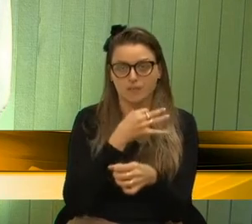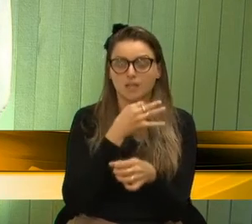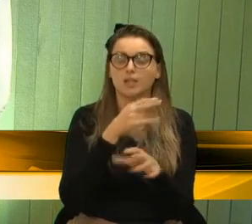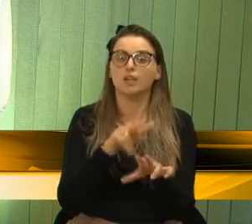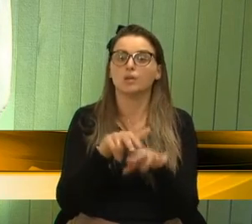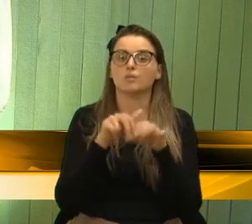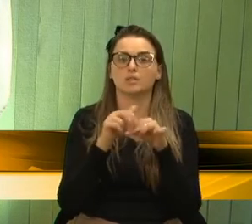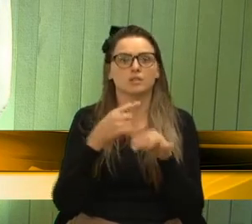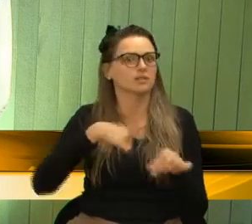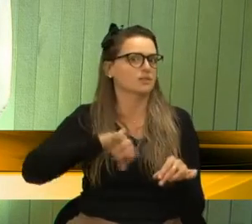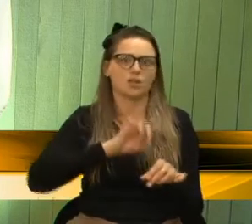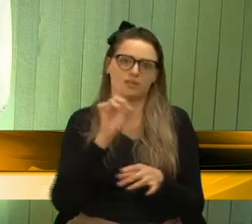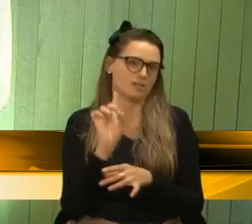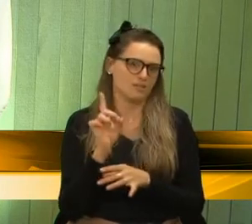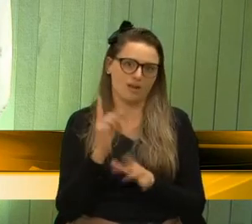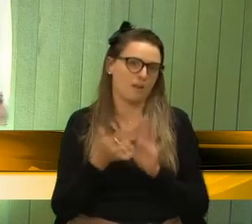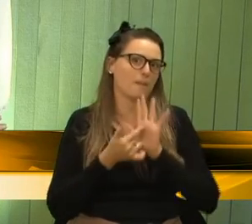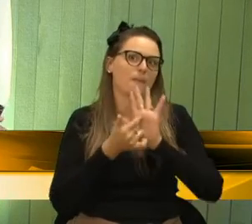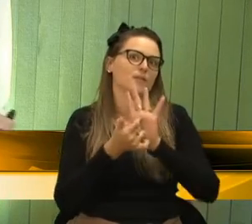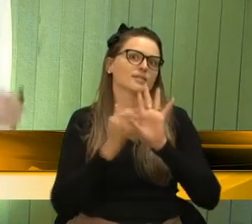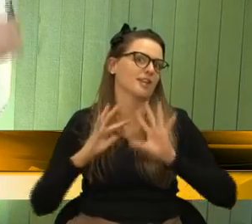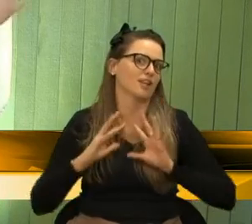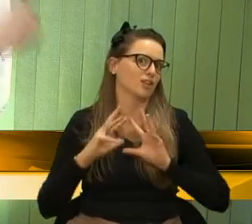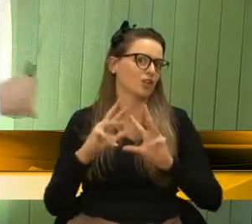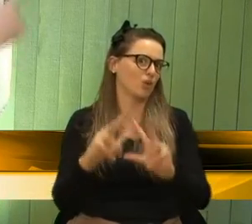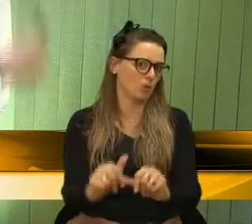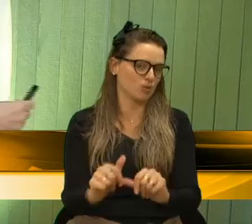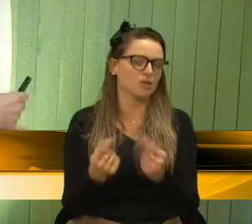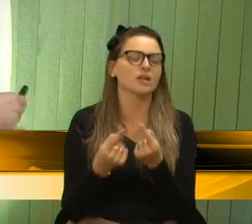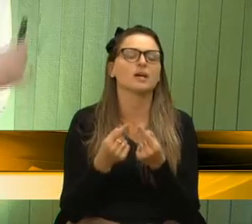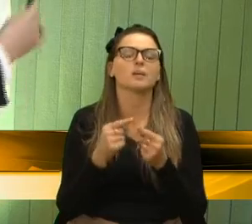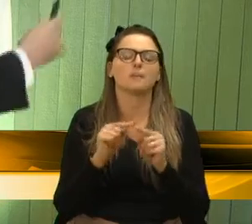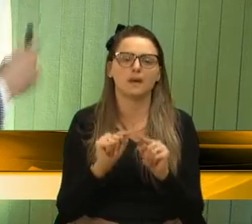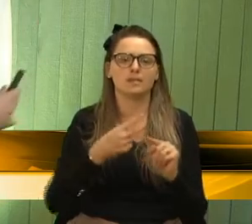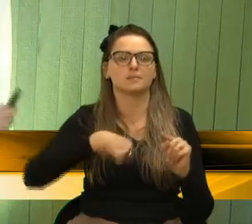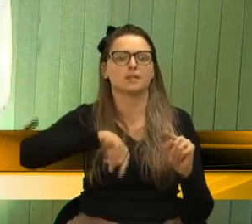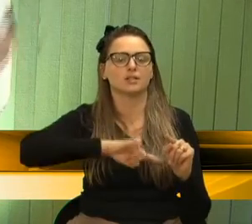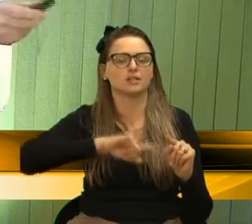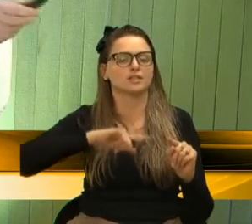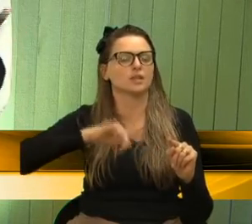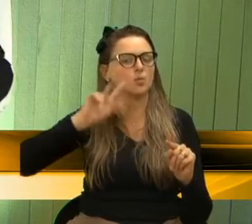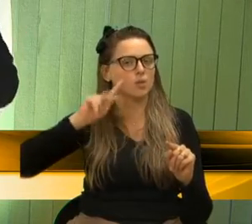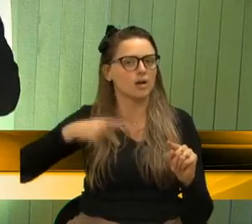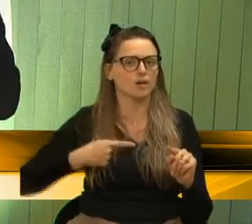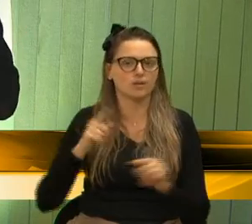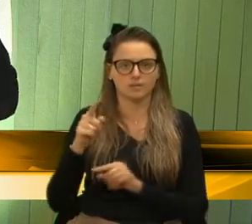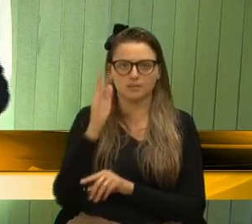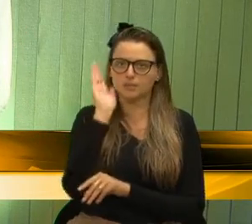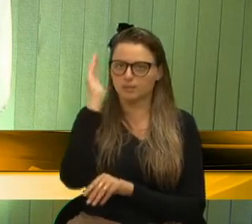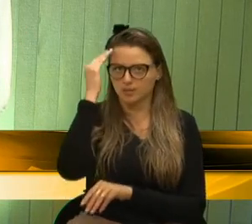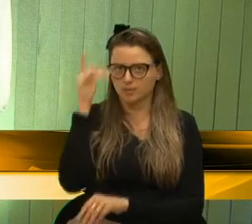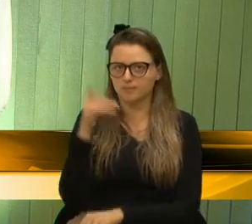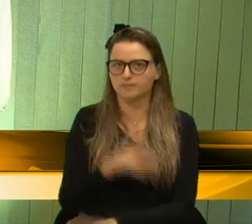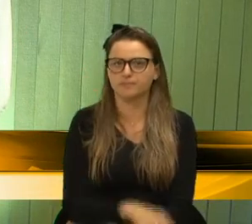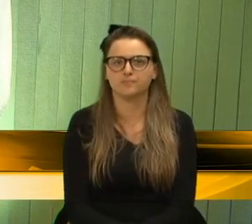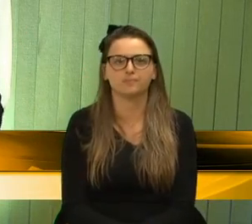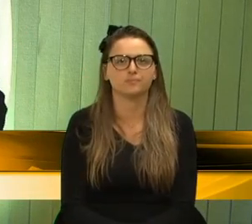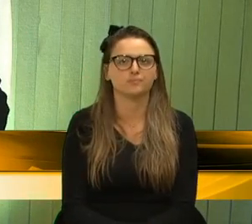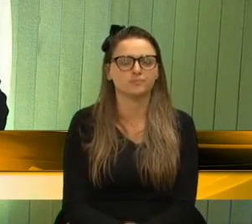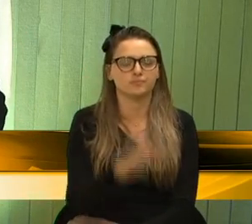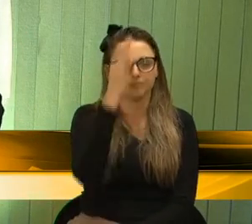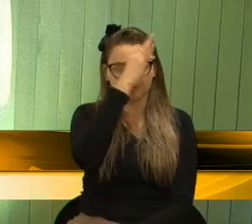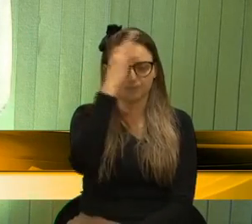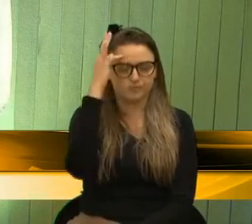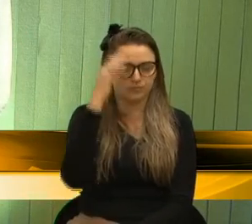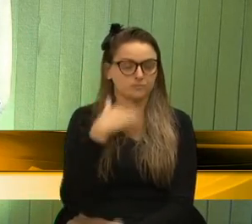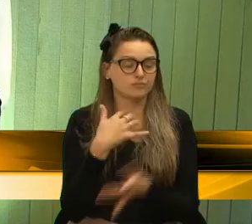tempo, nós não vamos contemplar a tudo e a todos, mas uma boa noção nós vamos já colocar. Vereador Felipe, sua parte. Vereador Toigo, primeiro quero